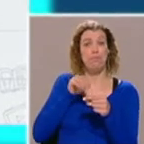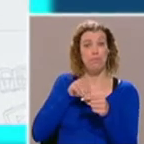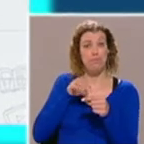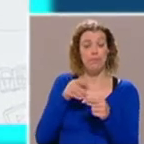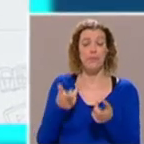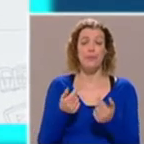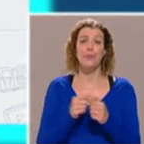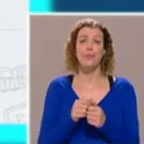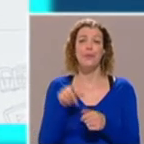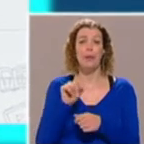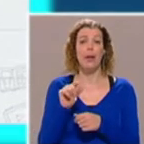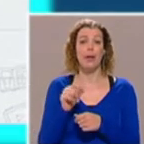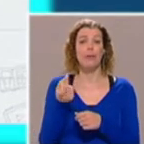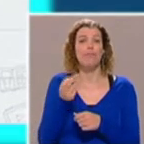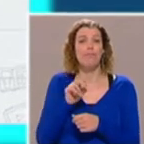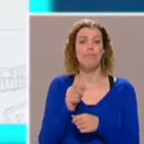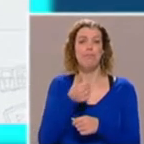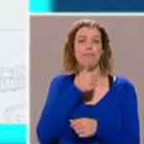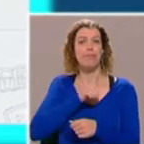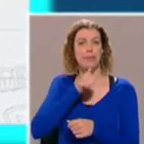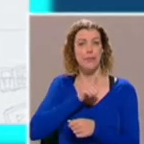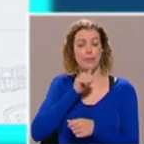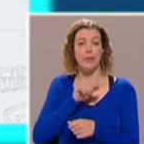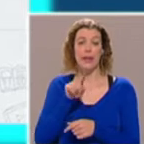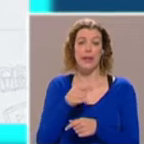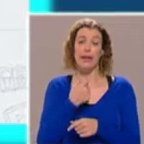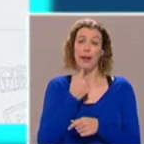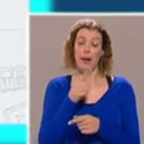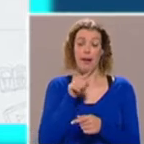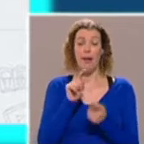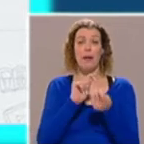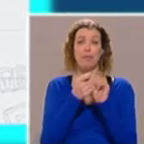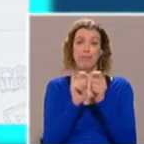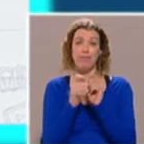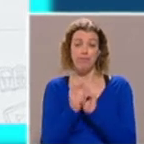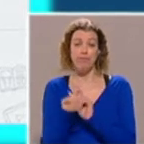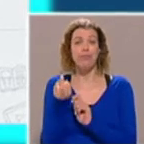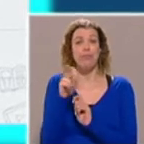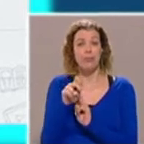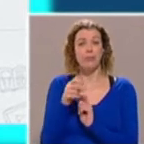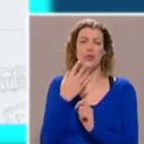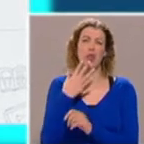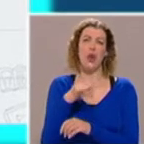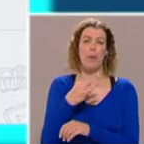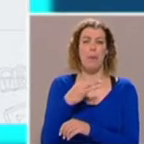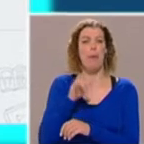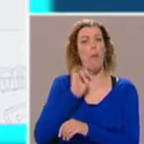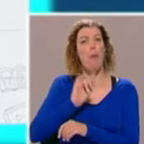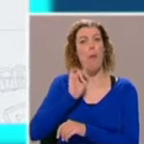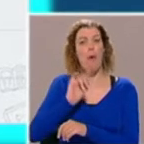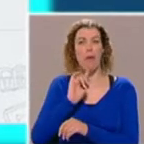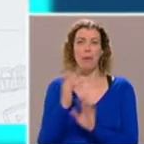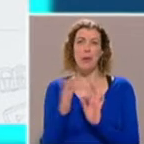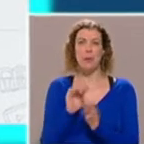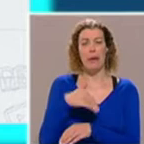também a primeira menstruação. De referir que estas transformações ocorrem por norma nas mulheres entre